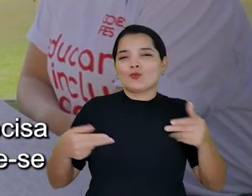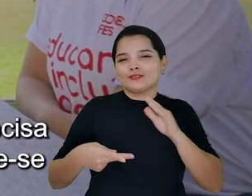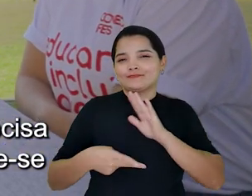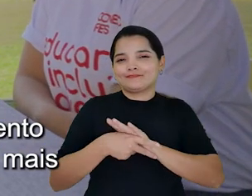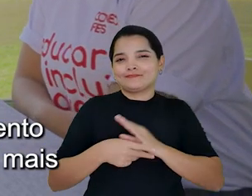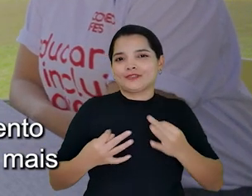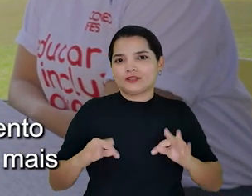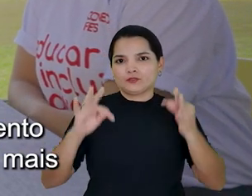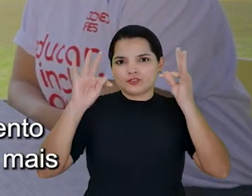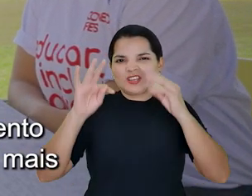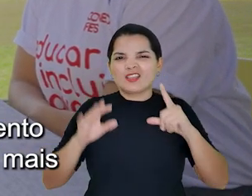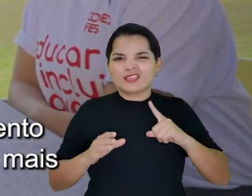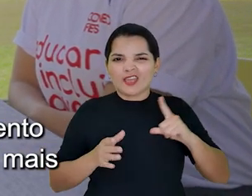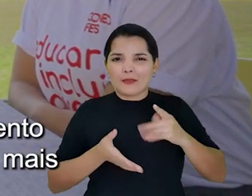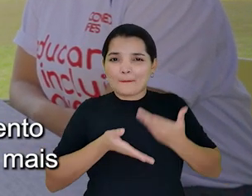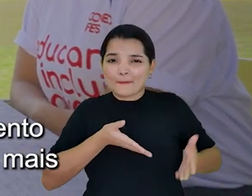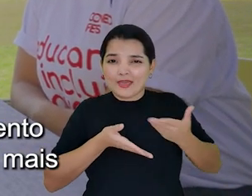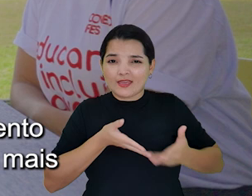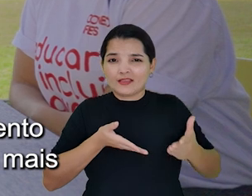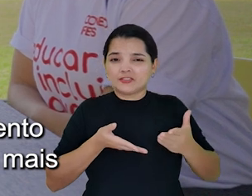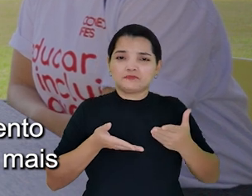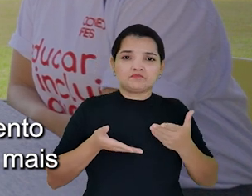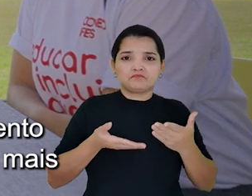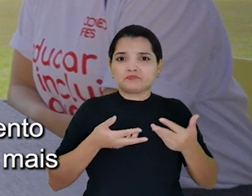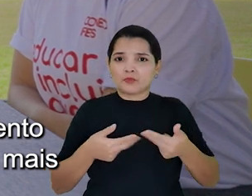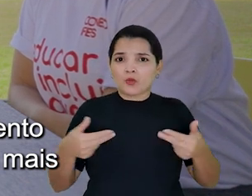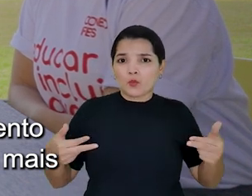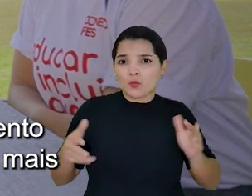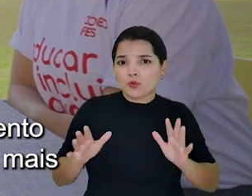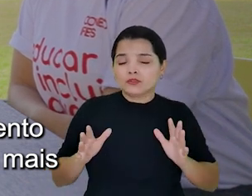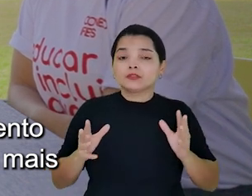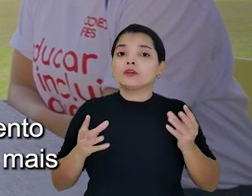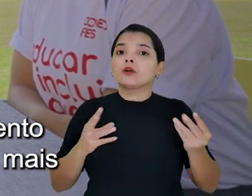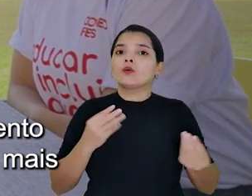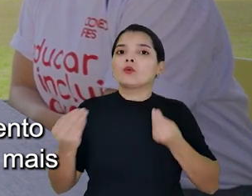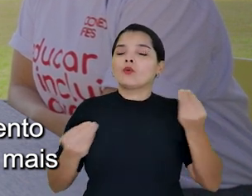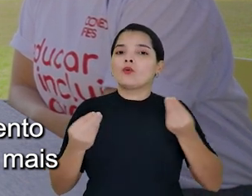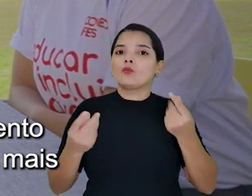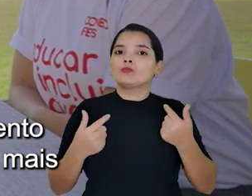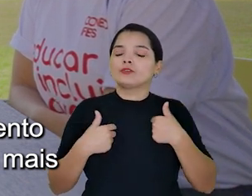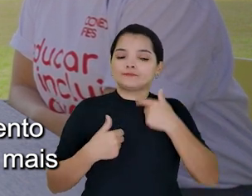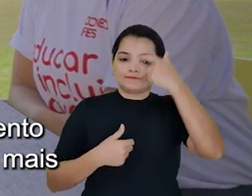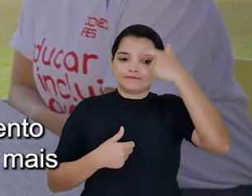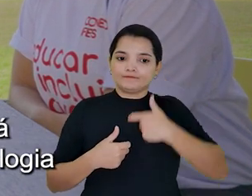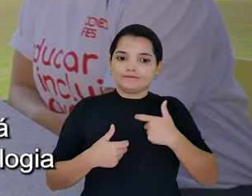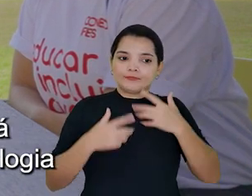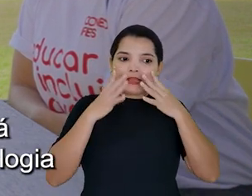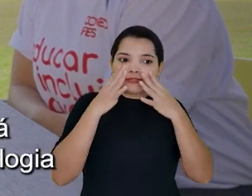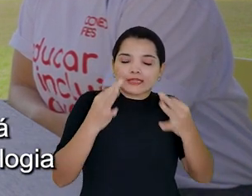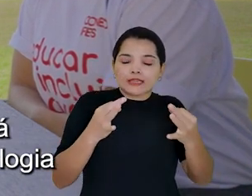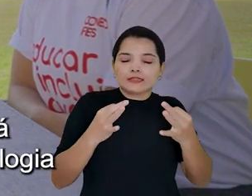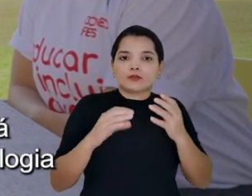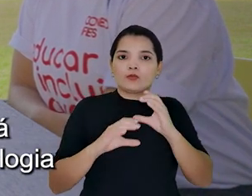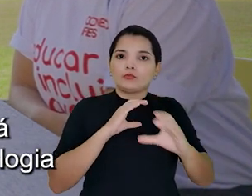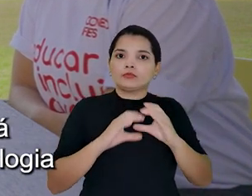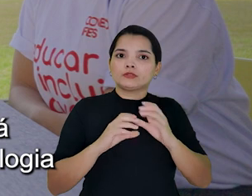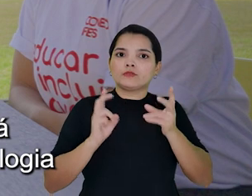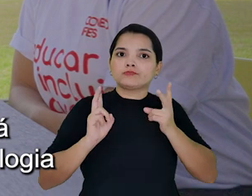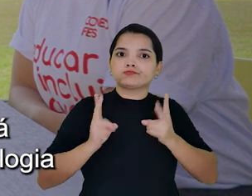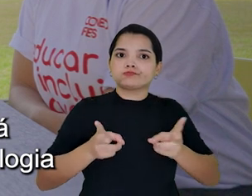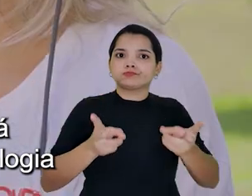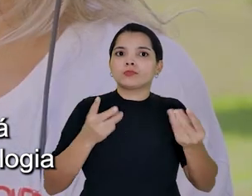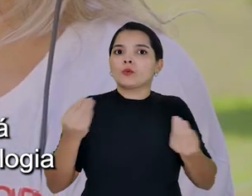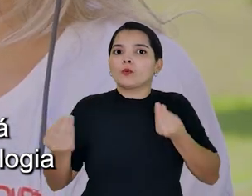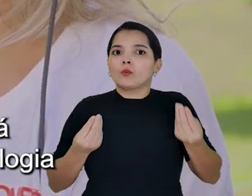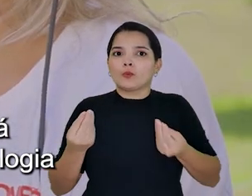perde-se alguma coisa aí como a gente pode ficar atento para manter essa conexão que fica um pouco mais frágil mas ainda